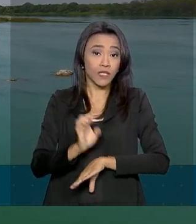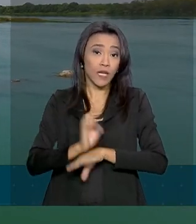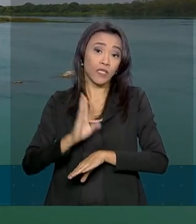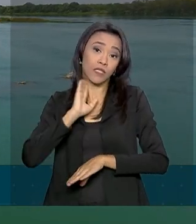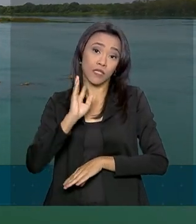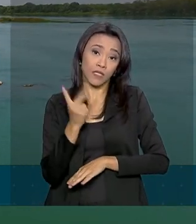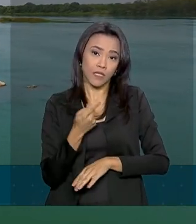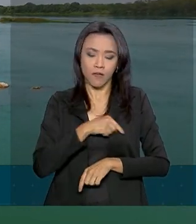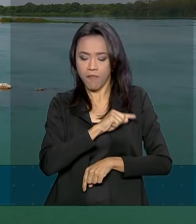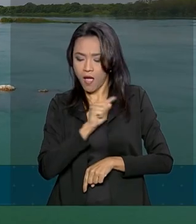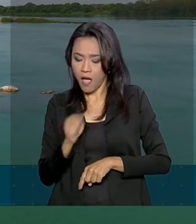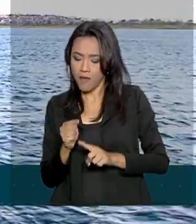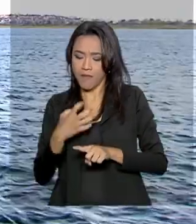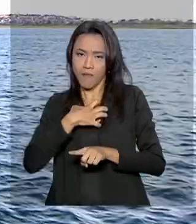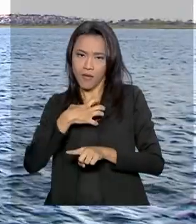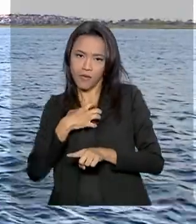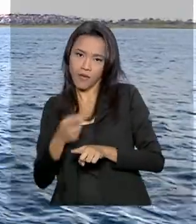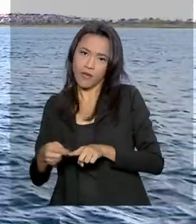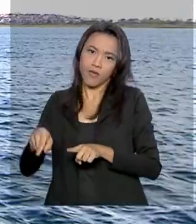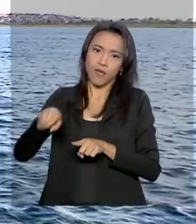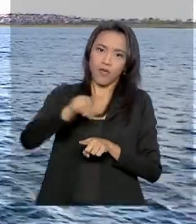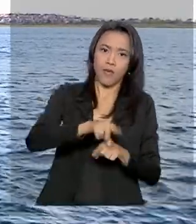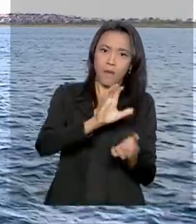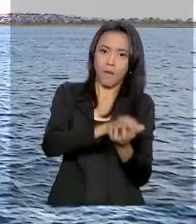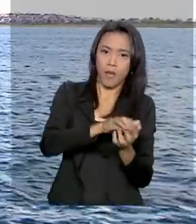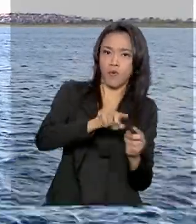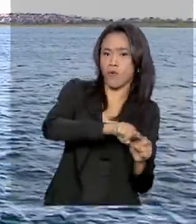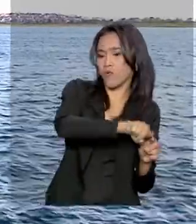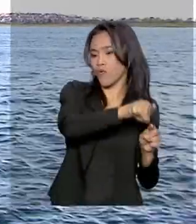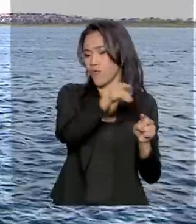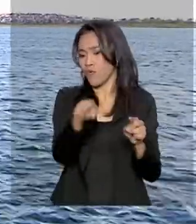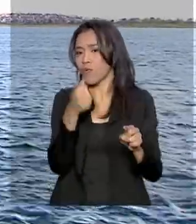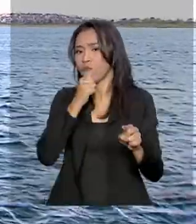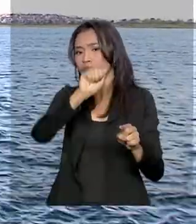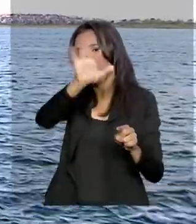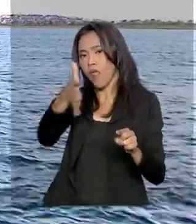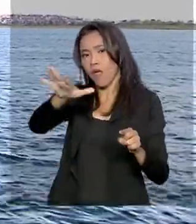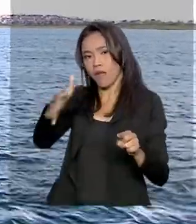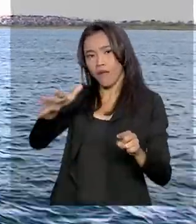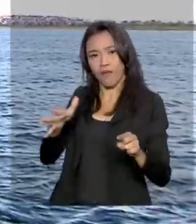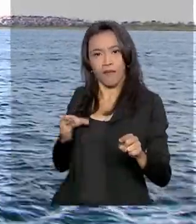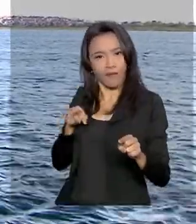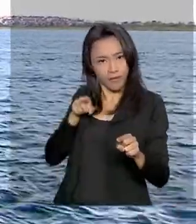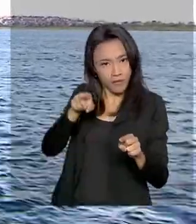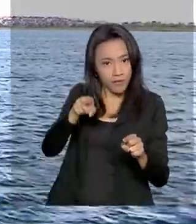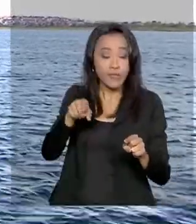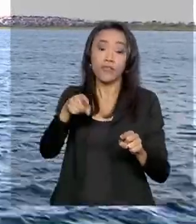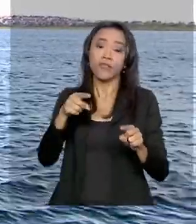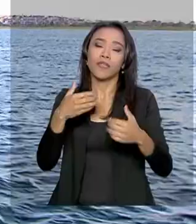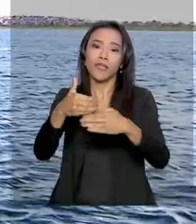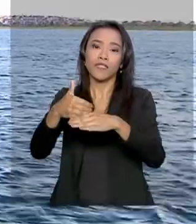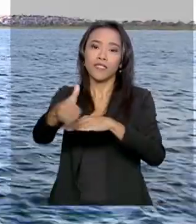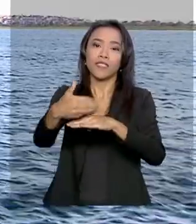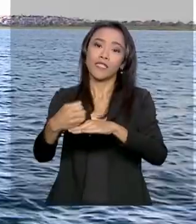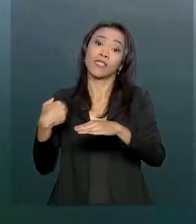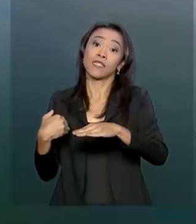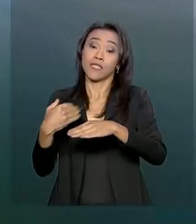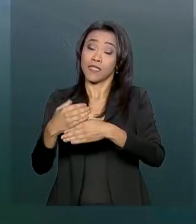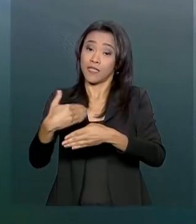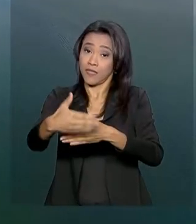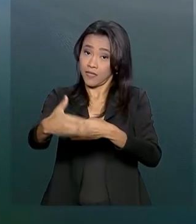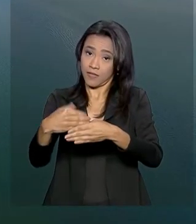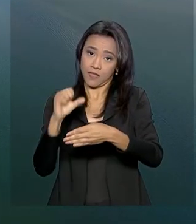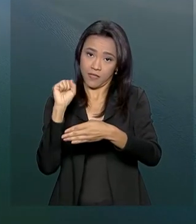a Bahia, chega em Pernambuco e deságua no Oceano Atlântico, na divisa entre Segipe e Alagoas.